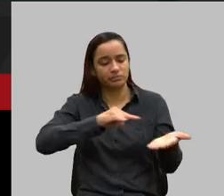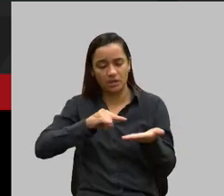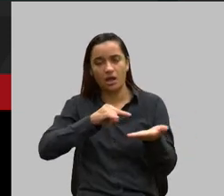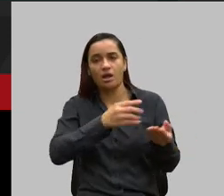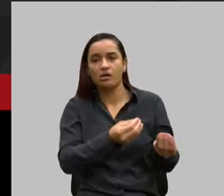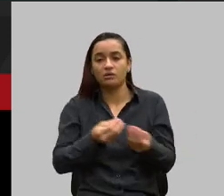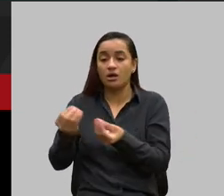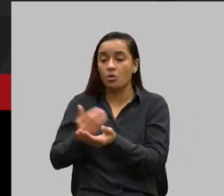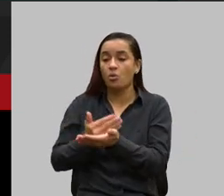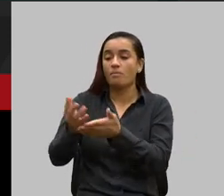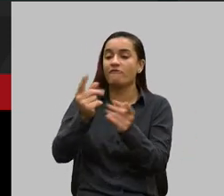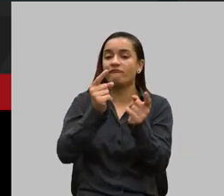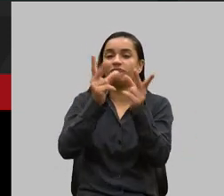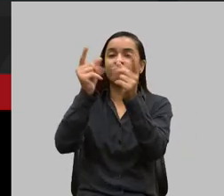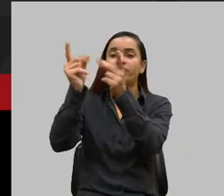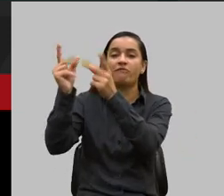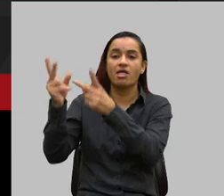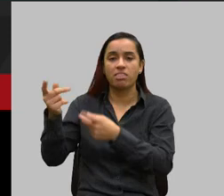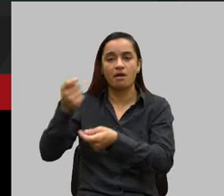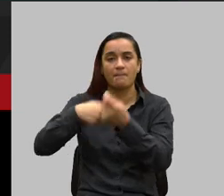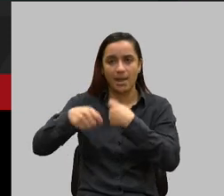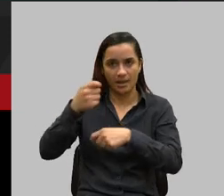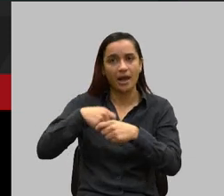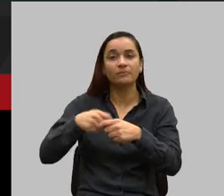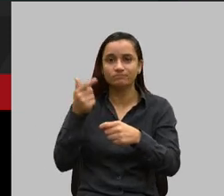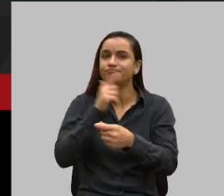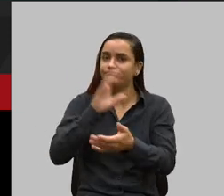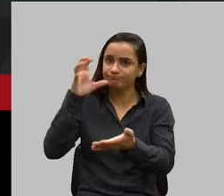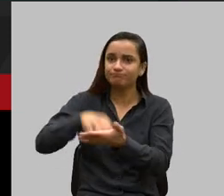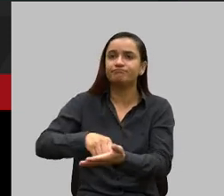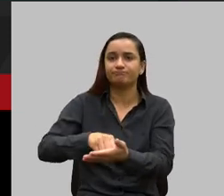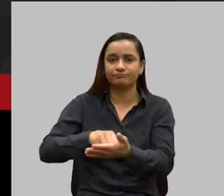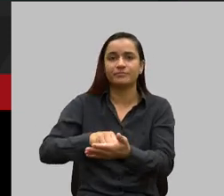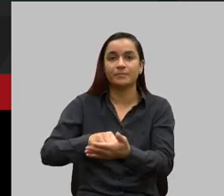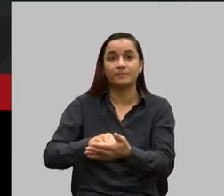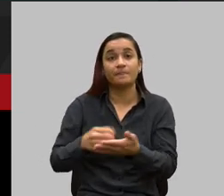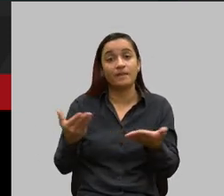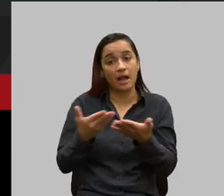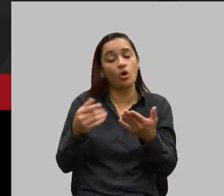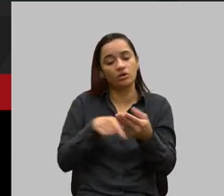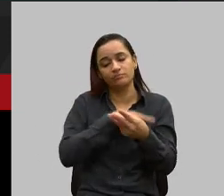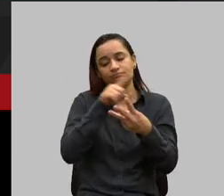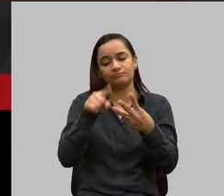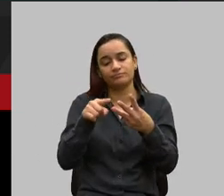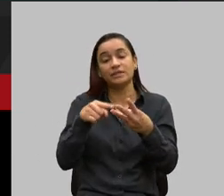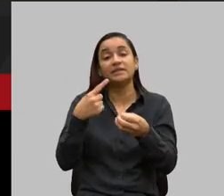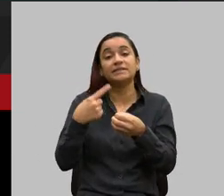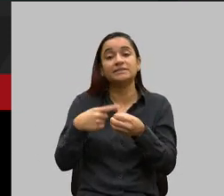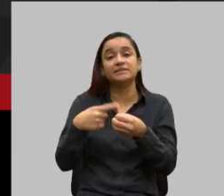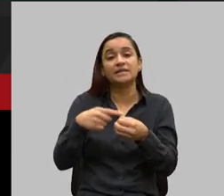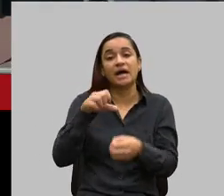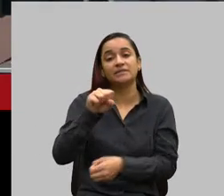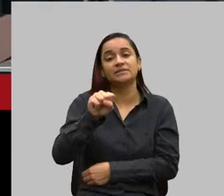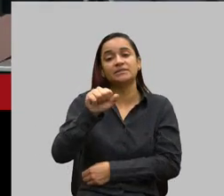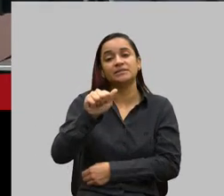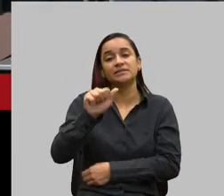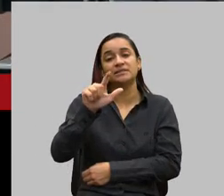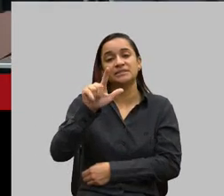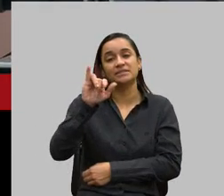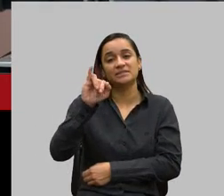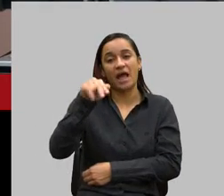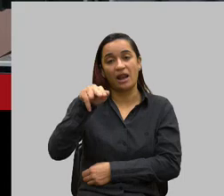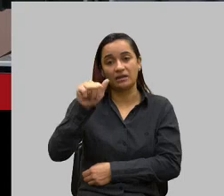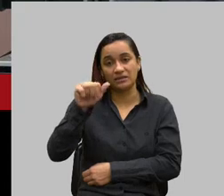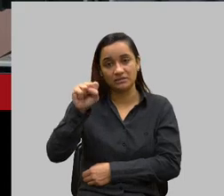supermercado eh e estamos agora passando para Salinas acreditem Salinas não tem certificação de